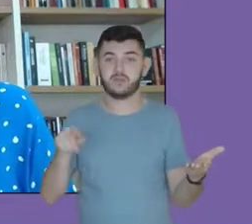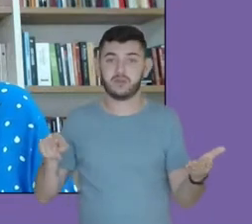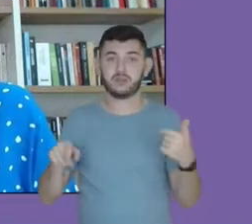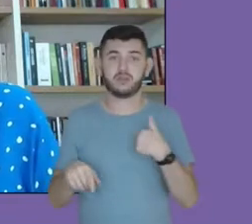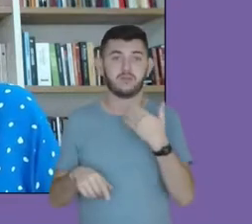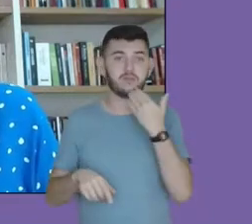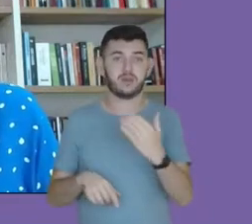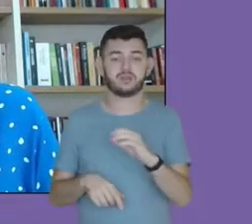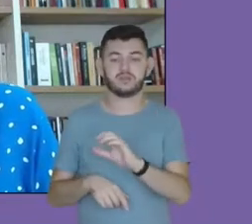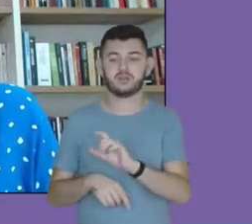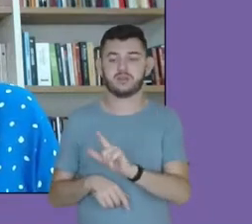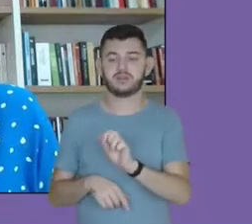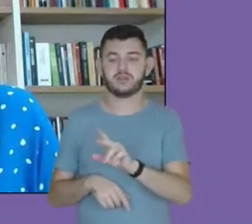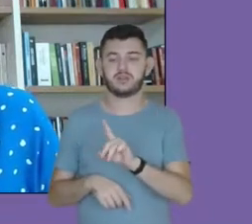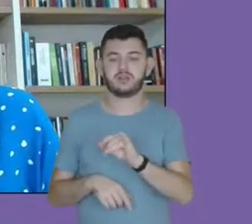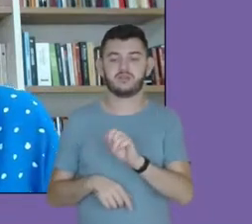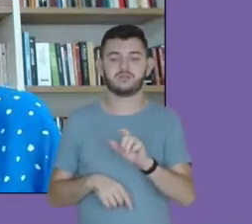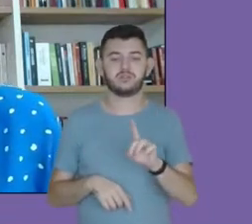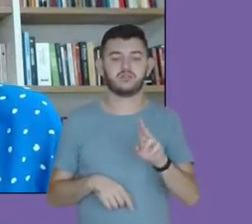que a Cláudia Dutra começasse.